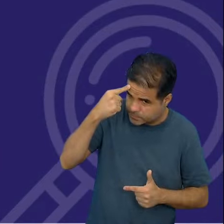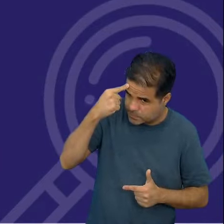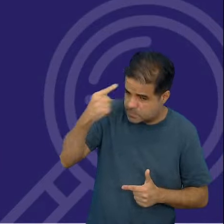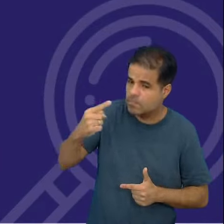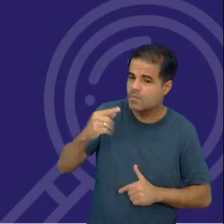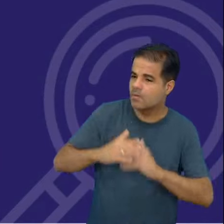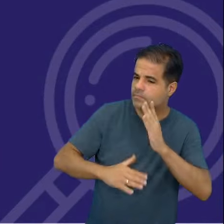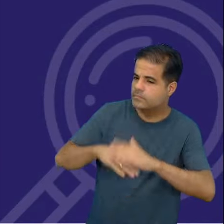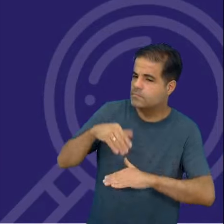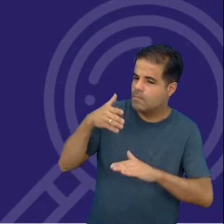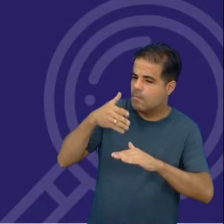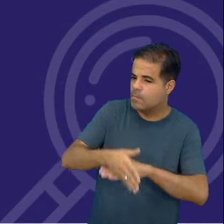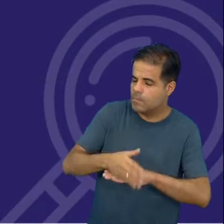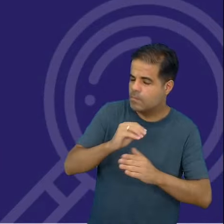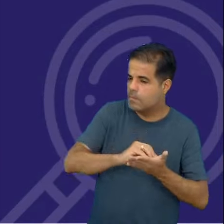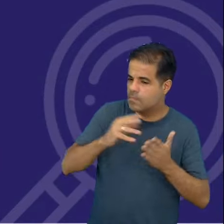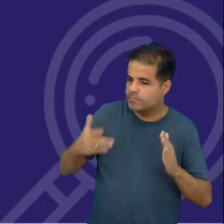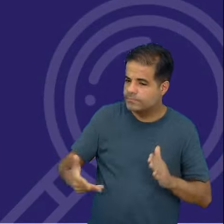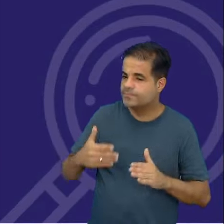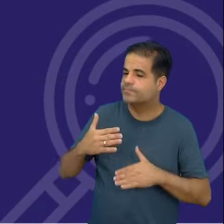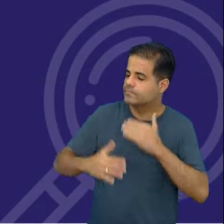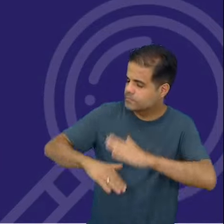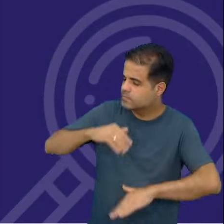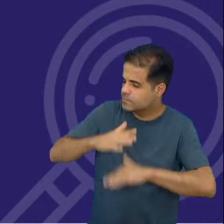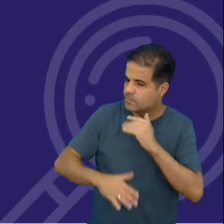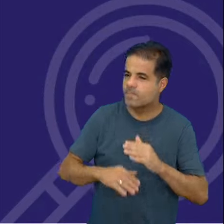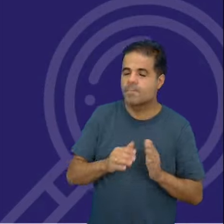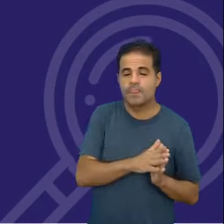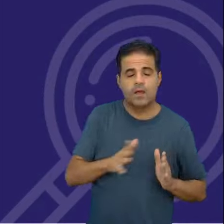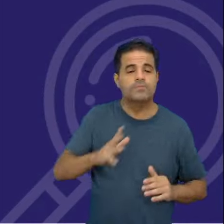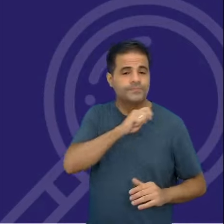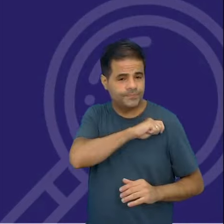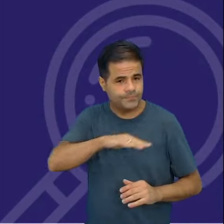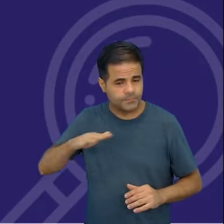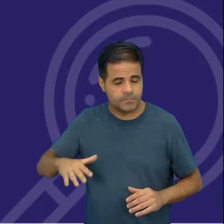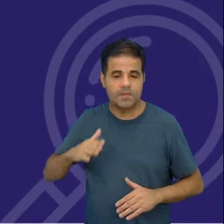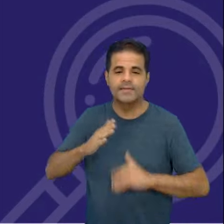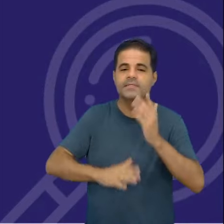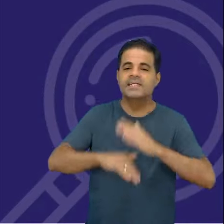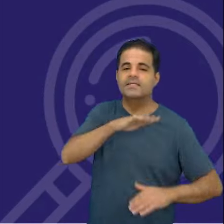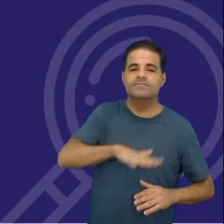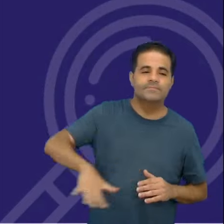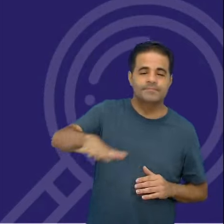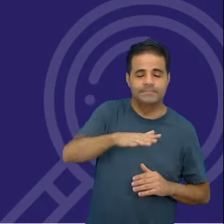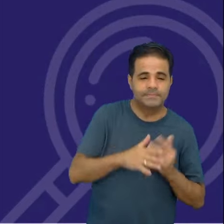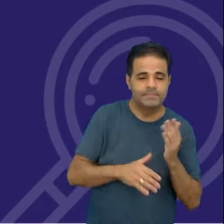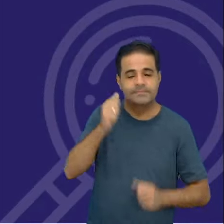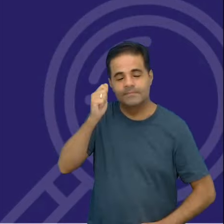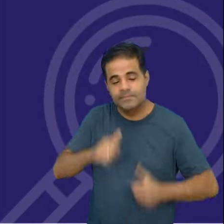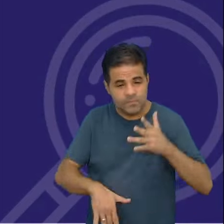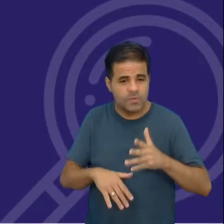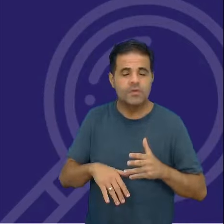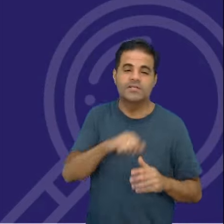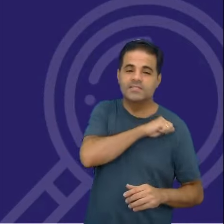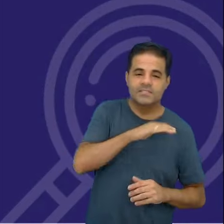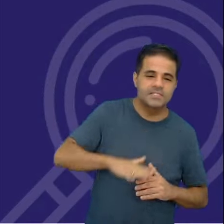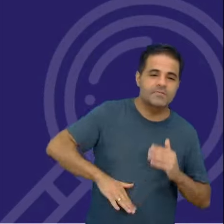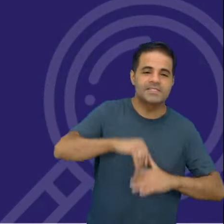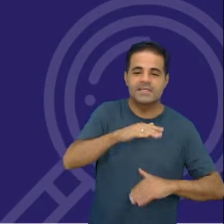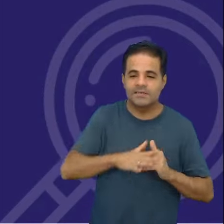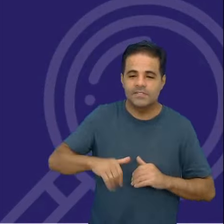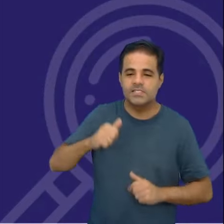uma reação, é comum que o aluno na primeira série do ensino médio, e às vezes o aluno, dependendo da maturidade,